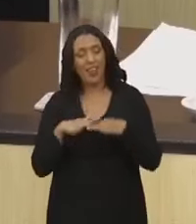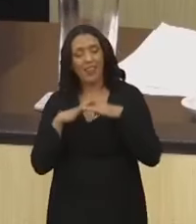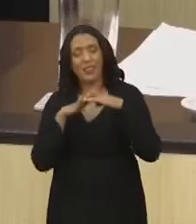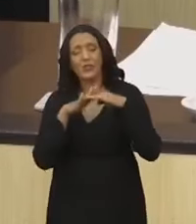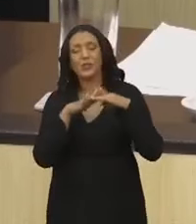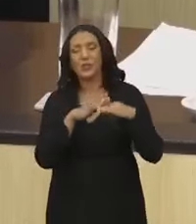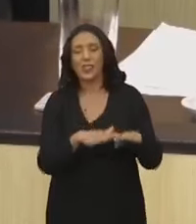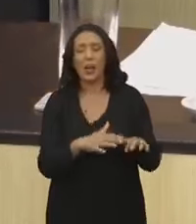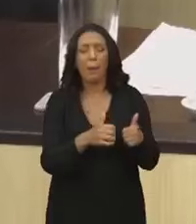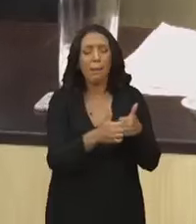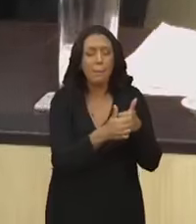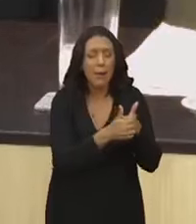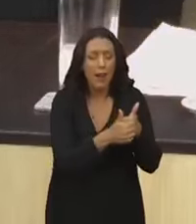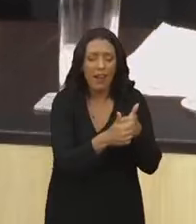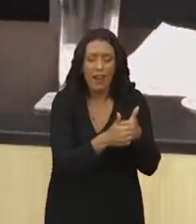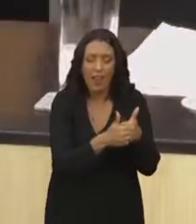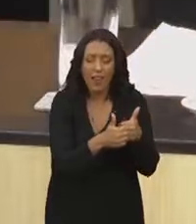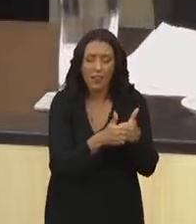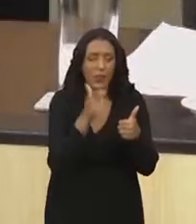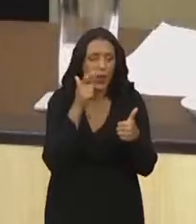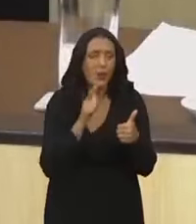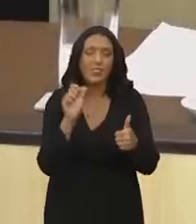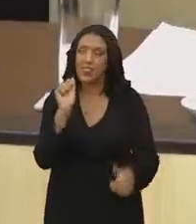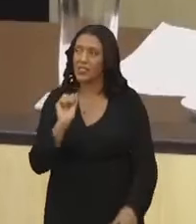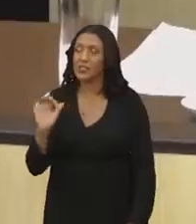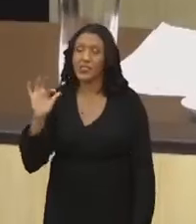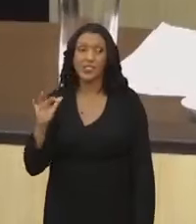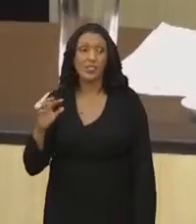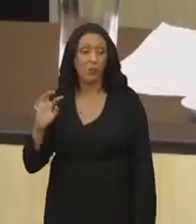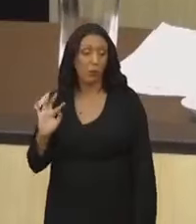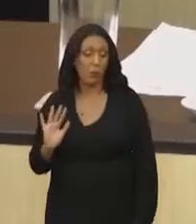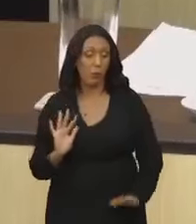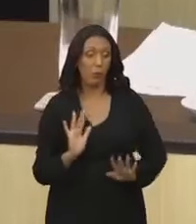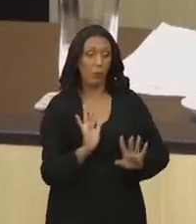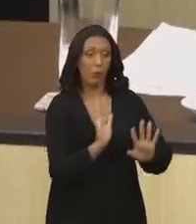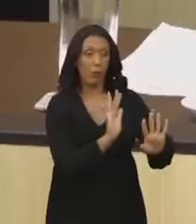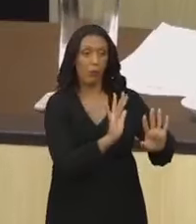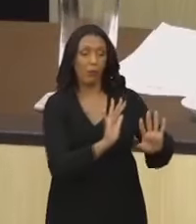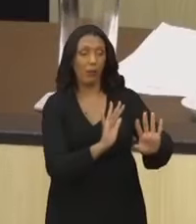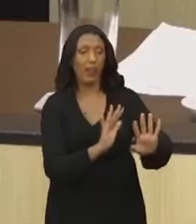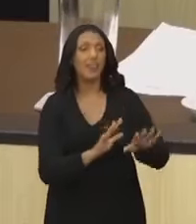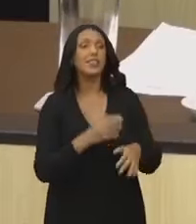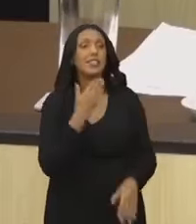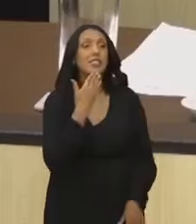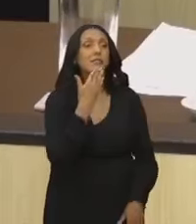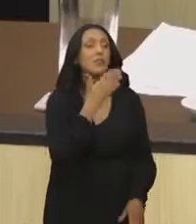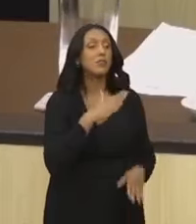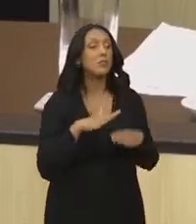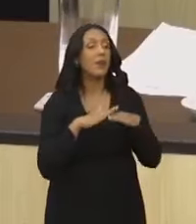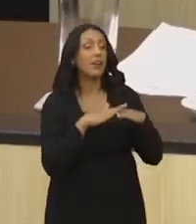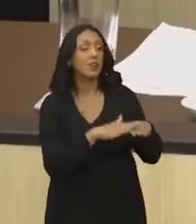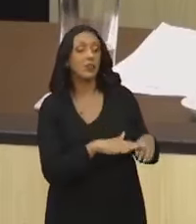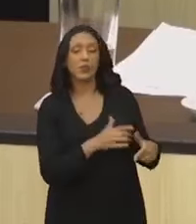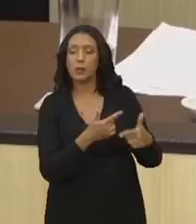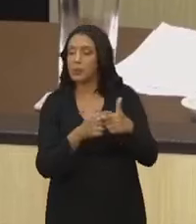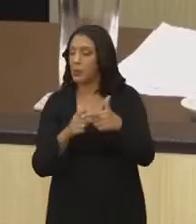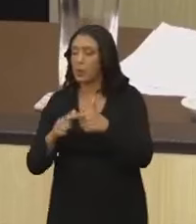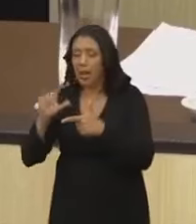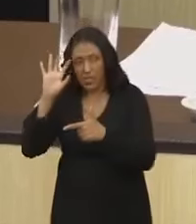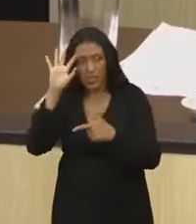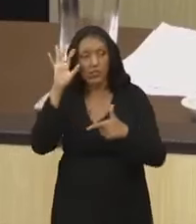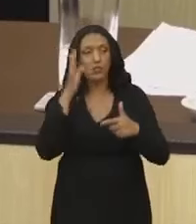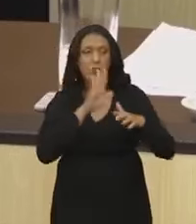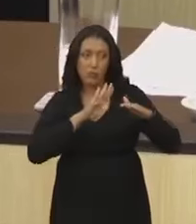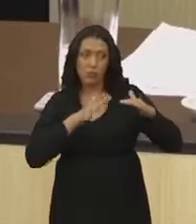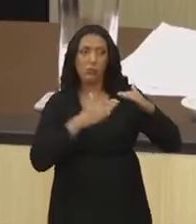ter alguém de referência para vocês poderem cobrar, e nós vereadores estaremos juntos com vocês para cobrar, para que o IJAL possa crescer cada vez